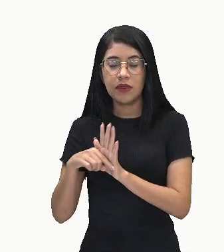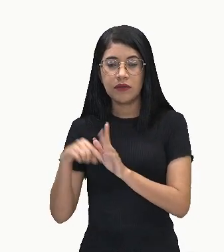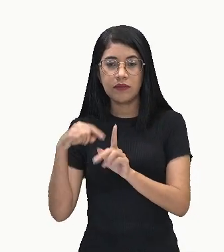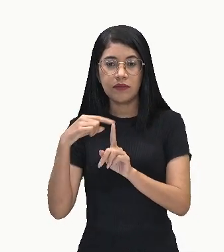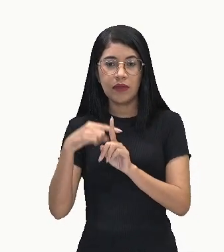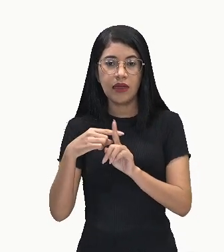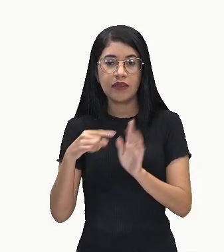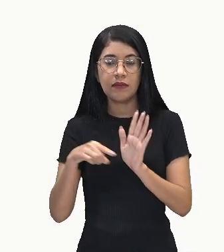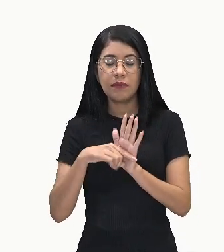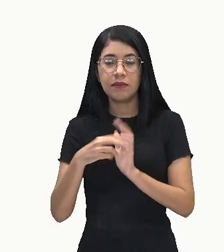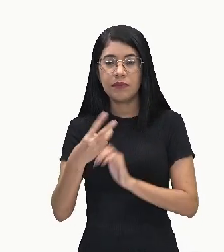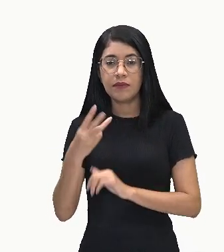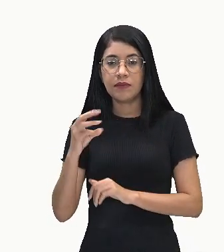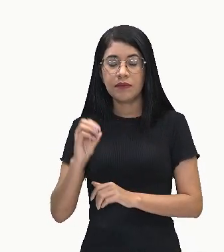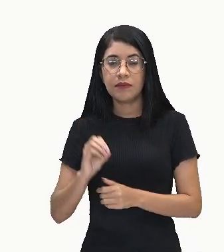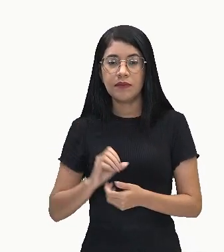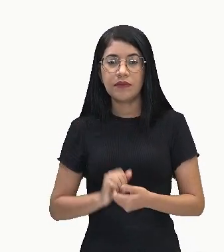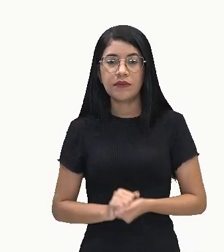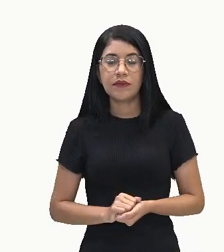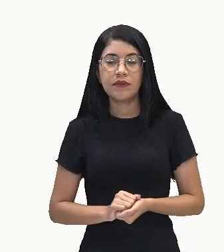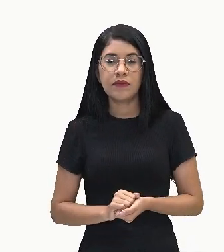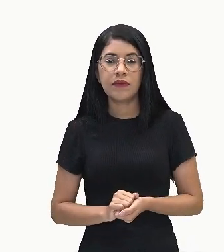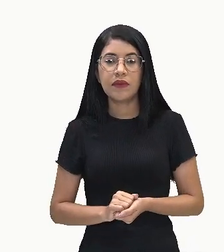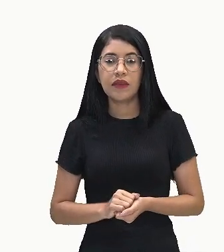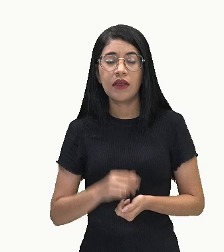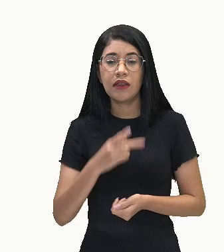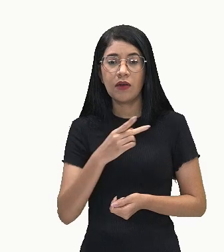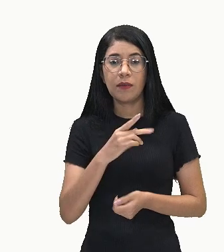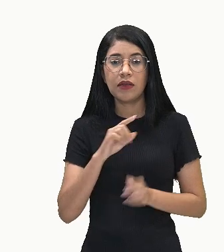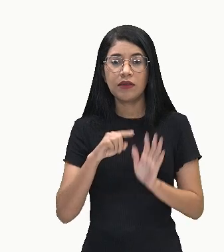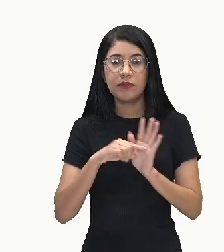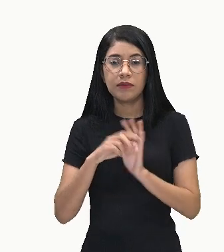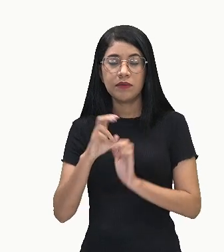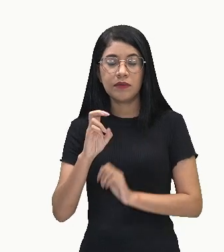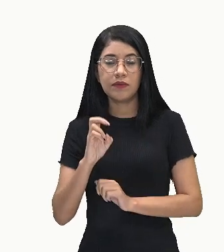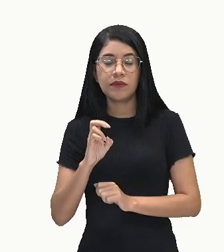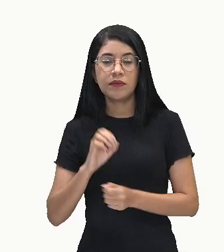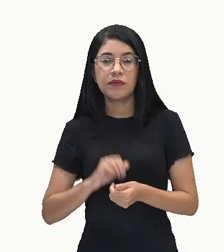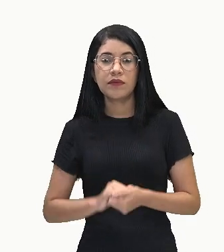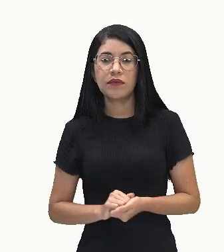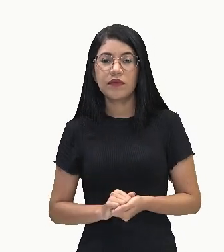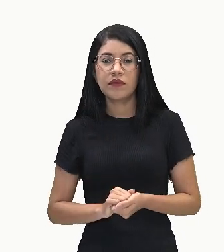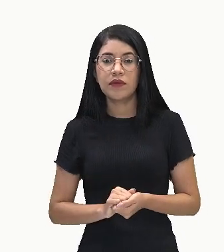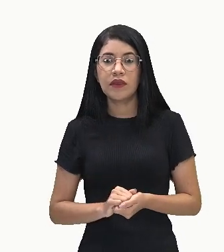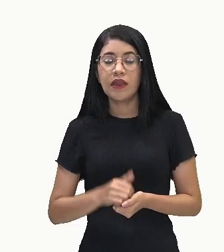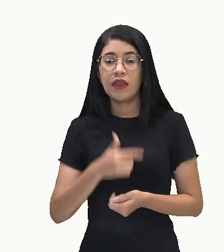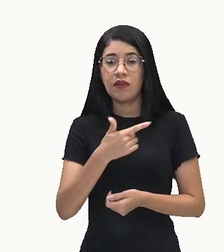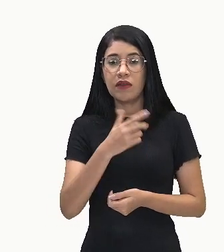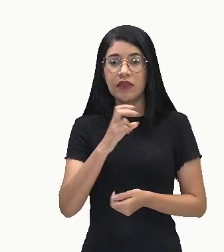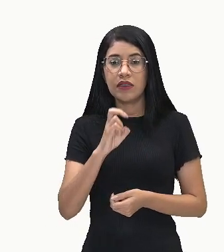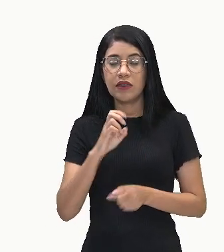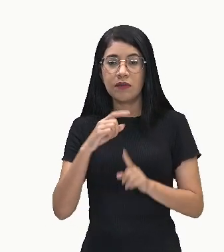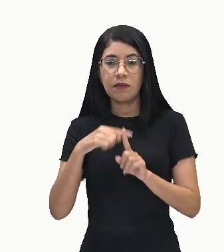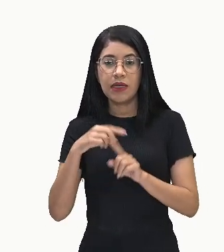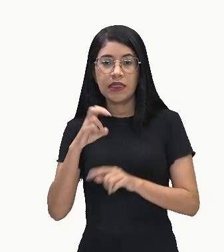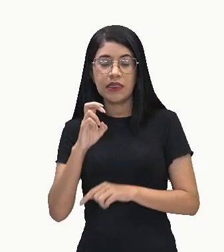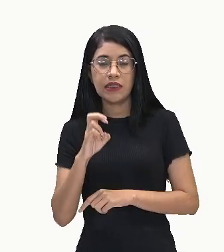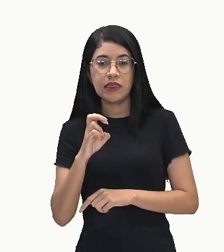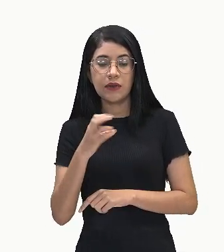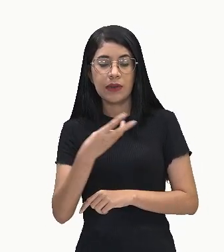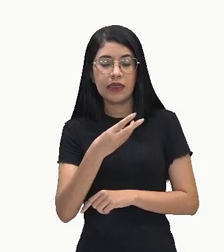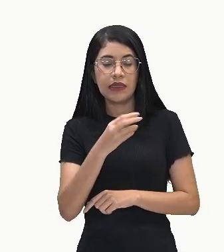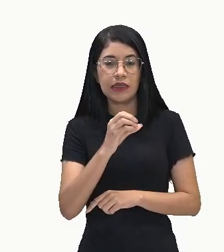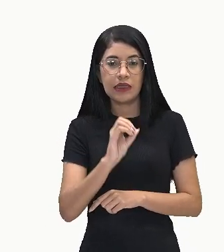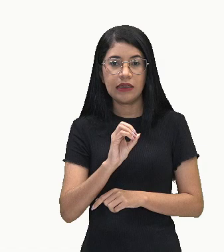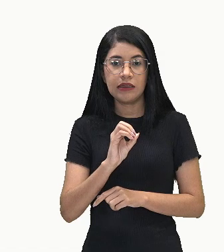30. Então, vamos ter P de menos 5 igual 25 mais 5, 30.